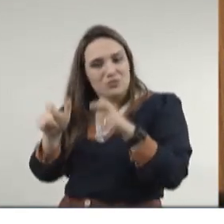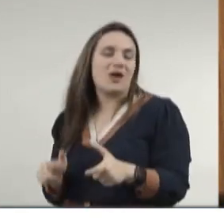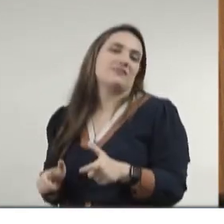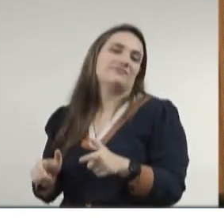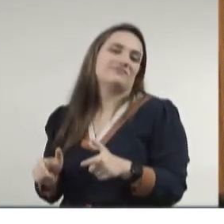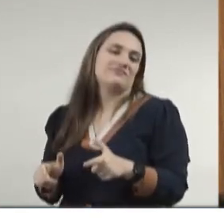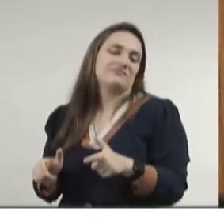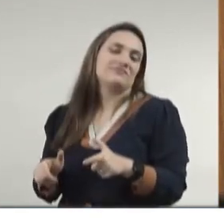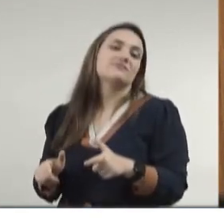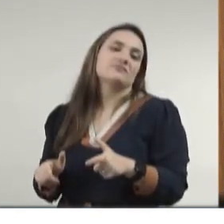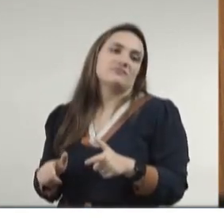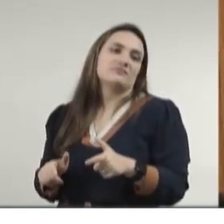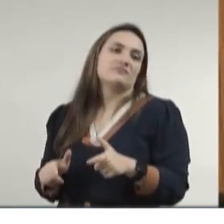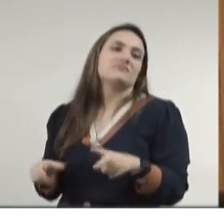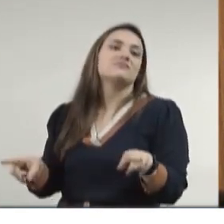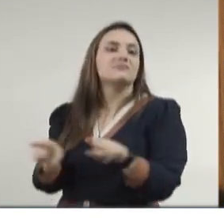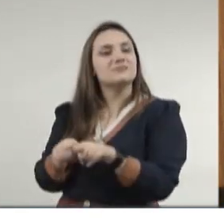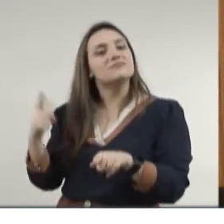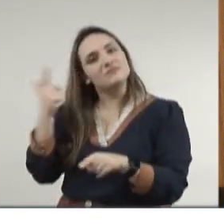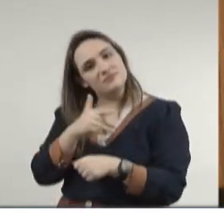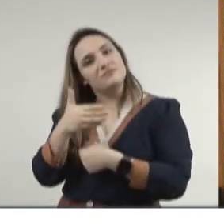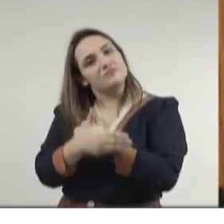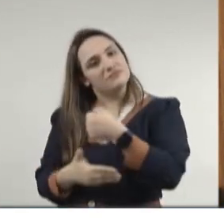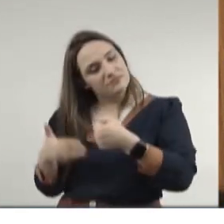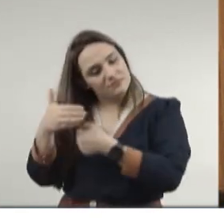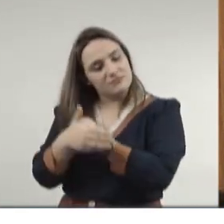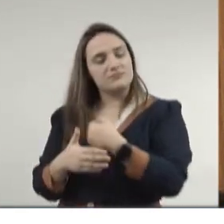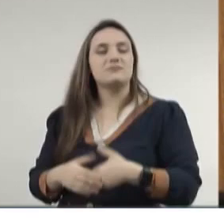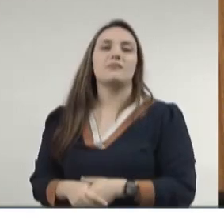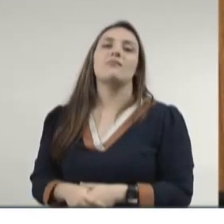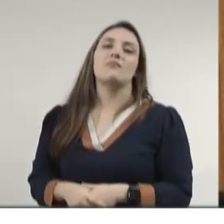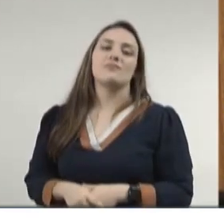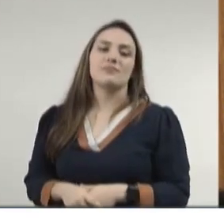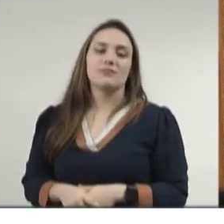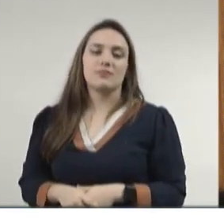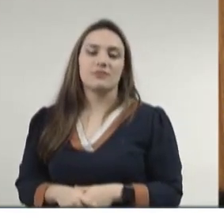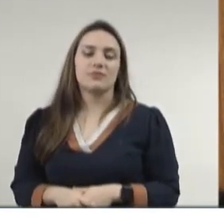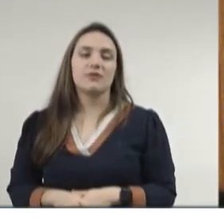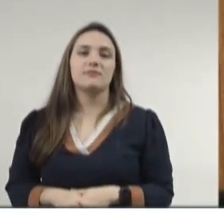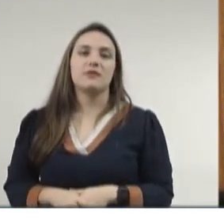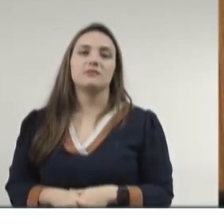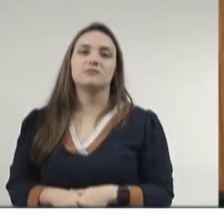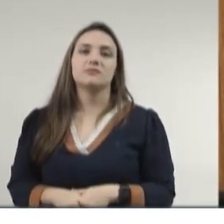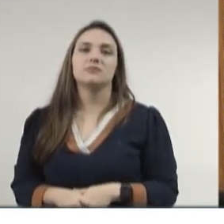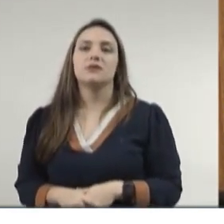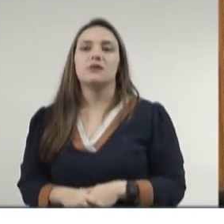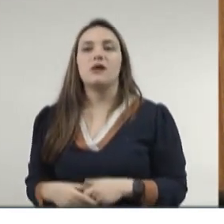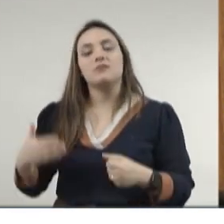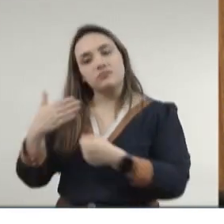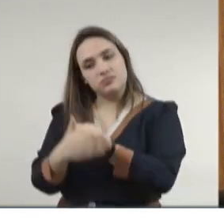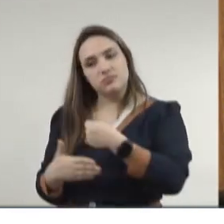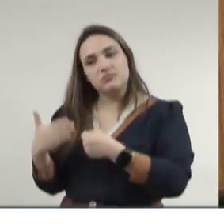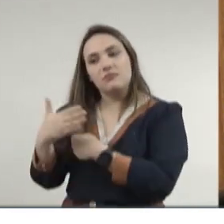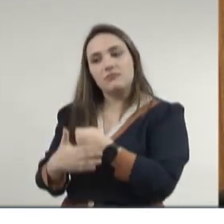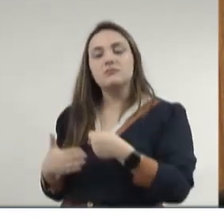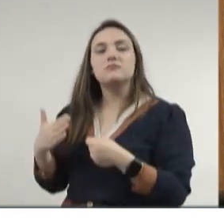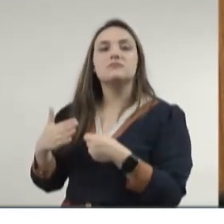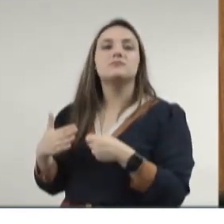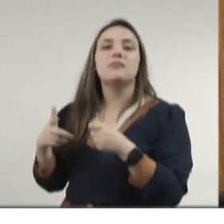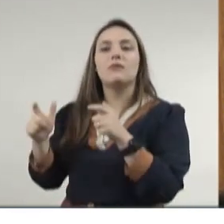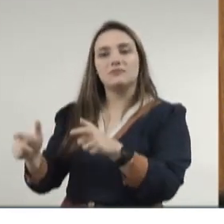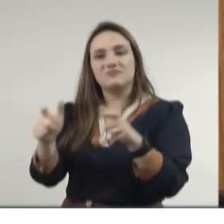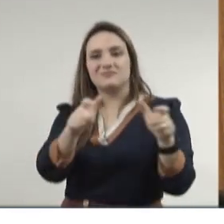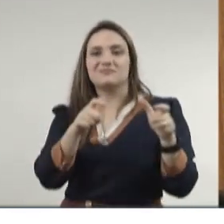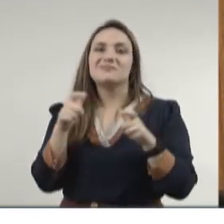também uma proteção, uma garantia de proteção para as